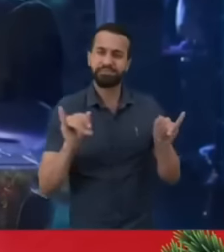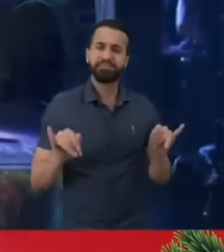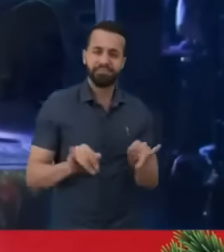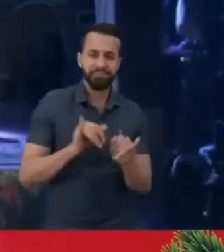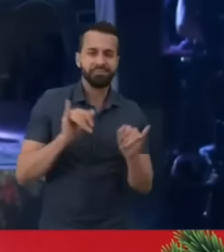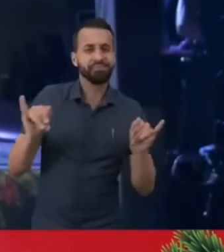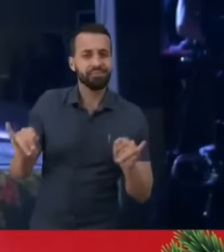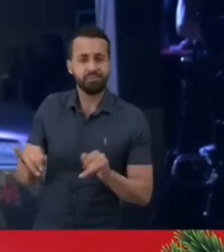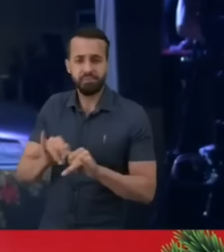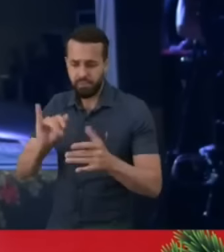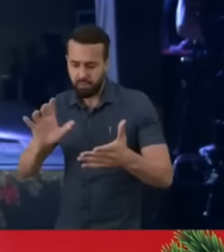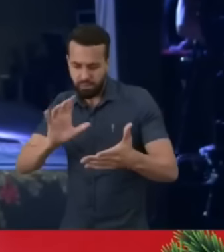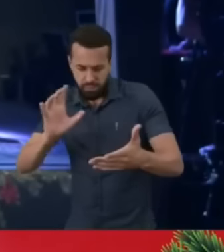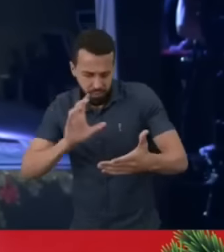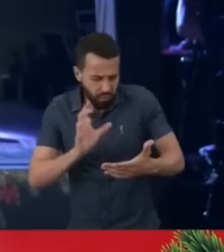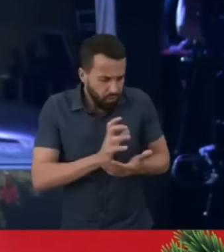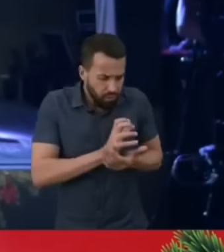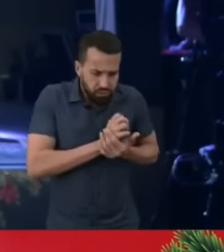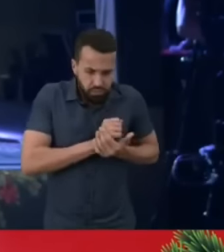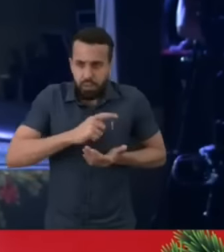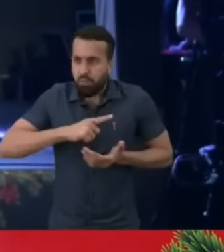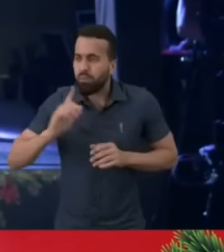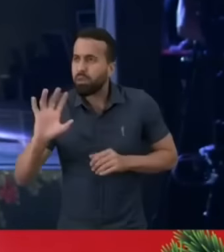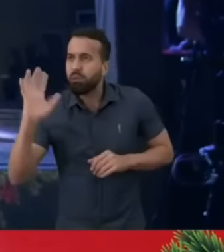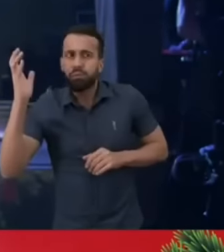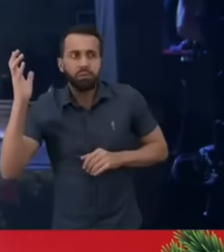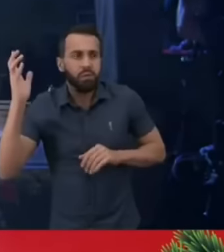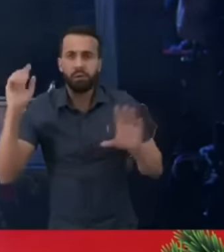banais. E o amor, em momentos assim,